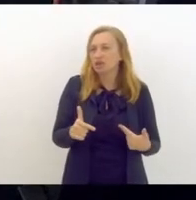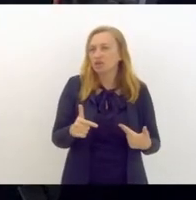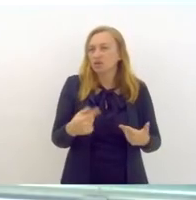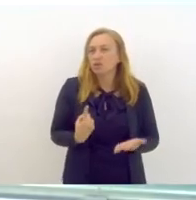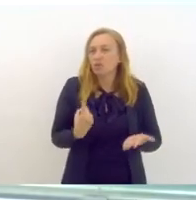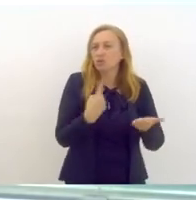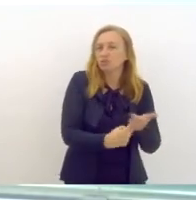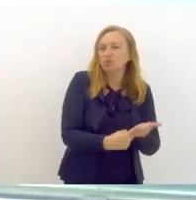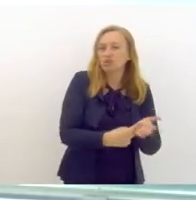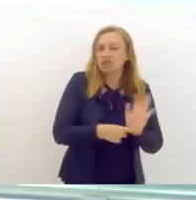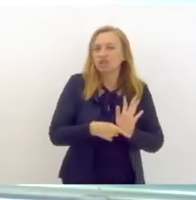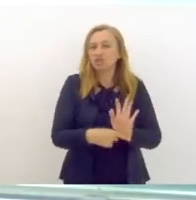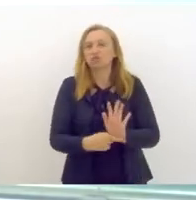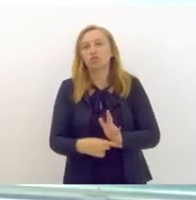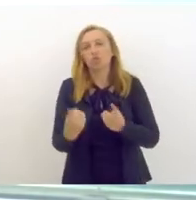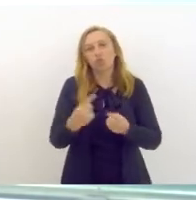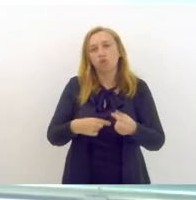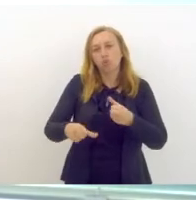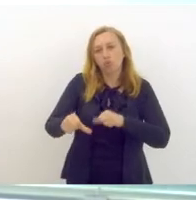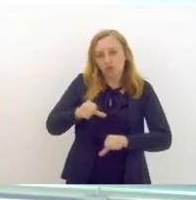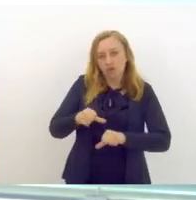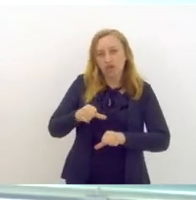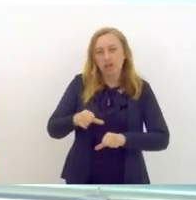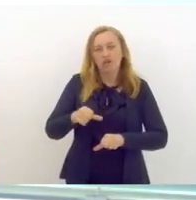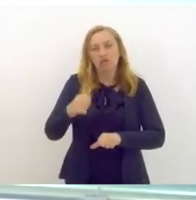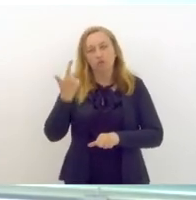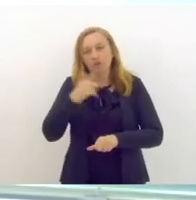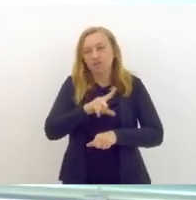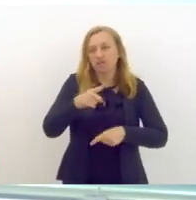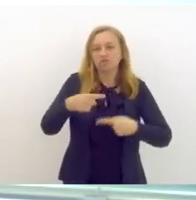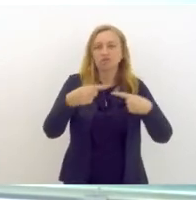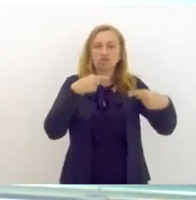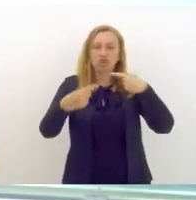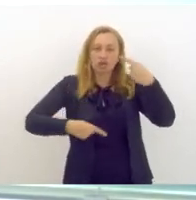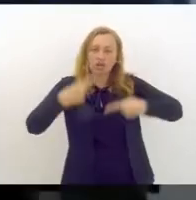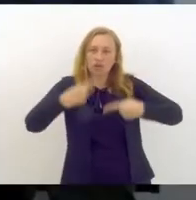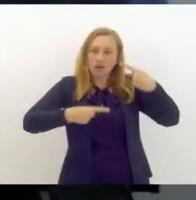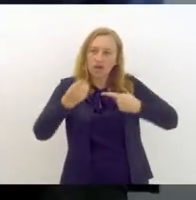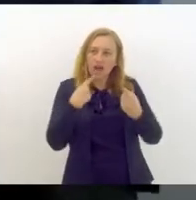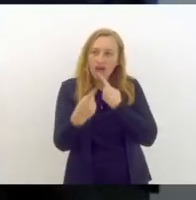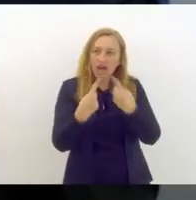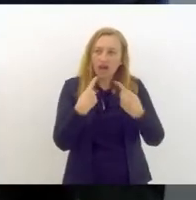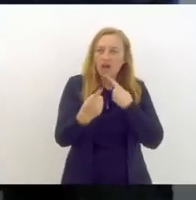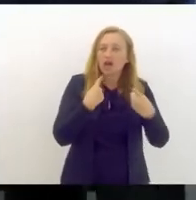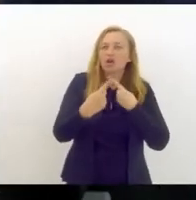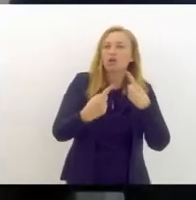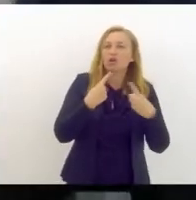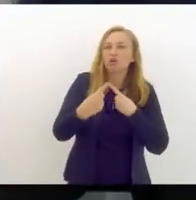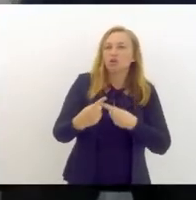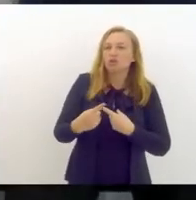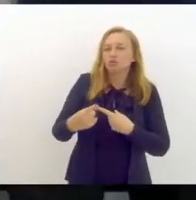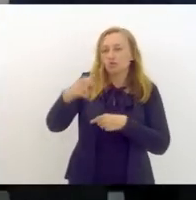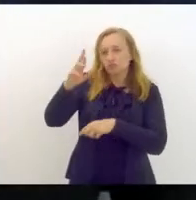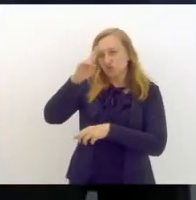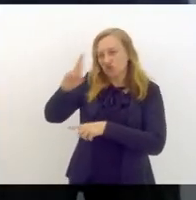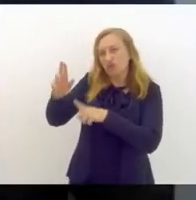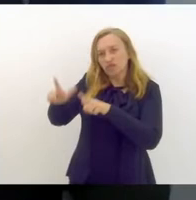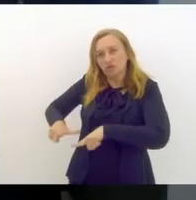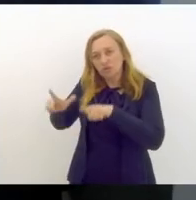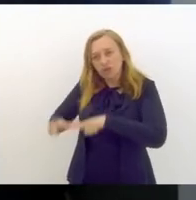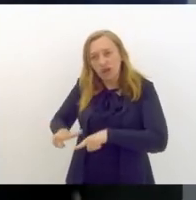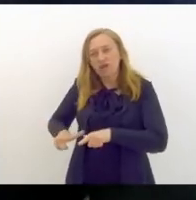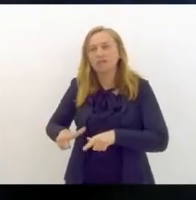de recuperação. Pelo contrário, a gente consegue dialogar com o proprietário rural, que porventura tem uma área sobreposta ao limite da